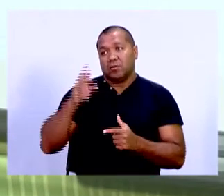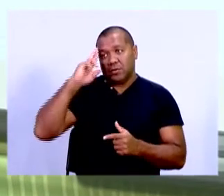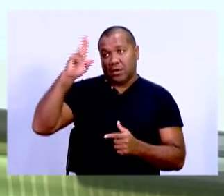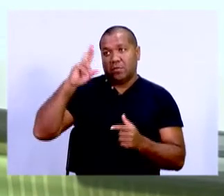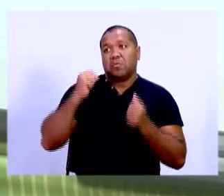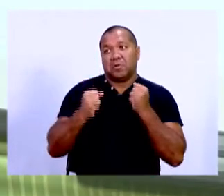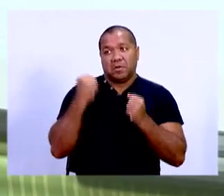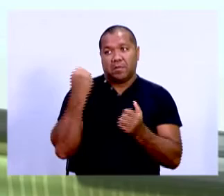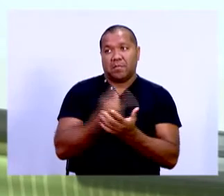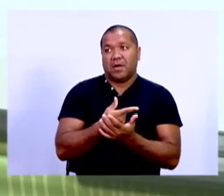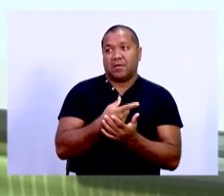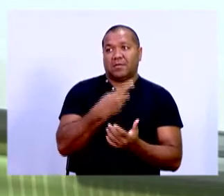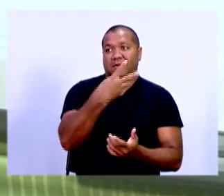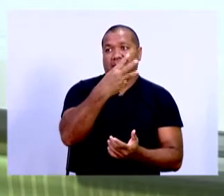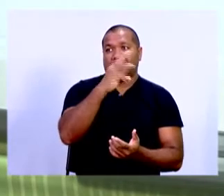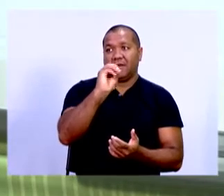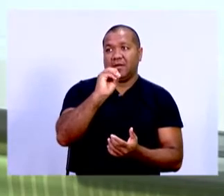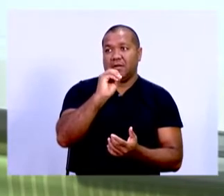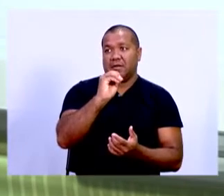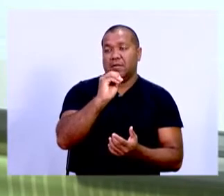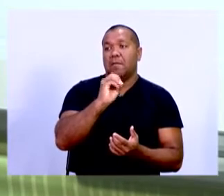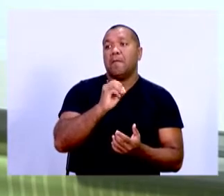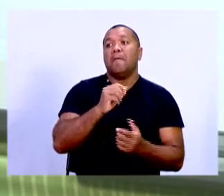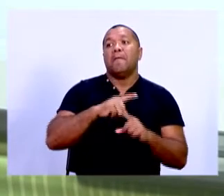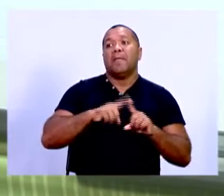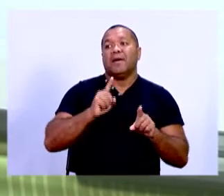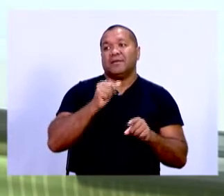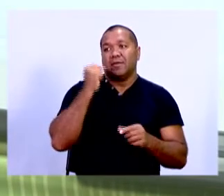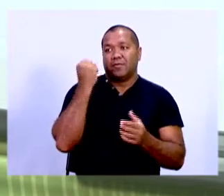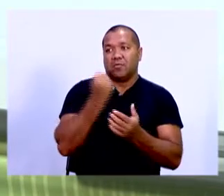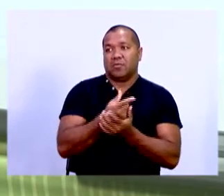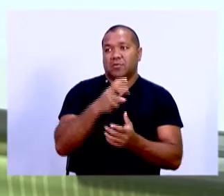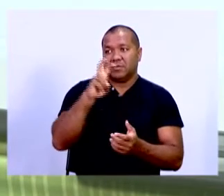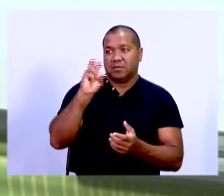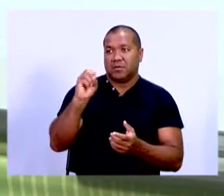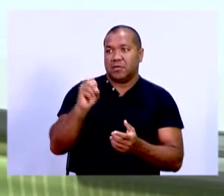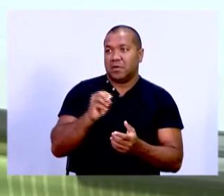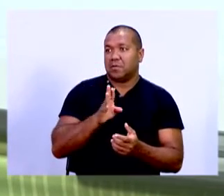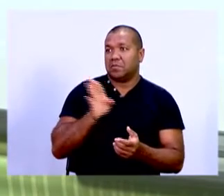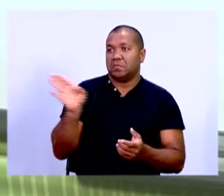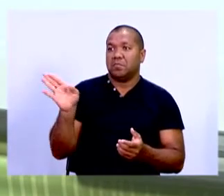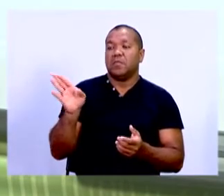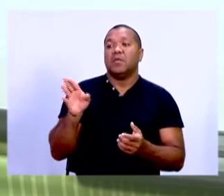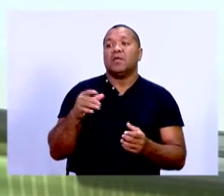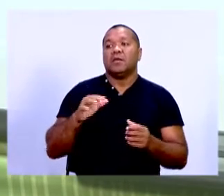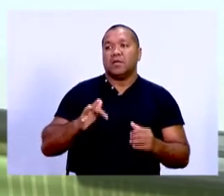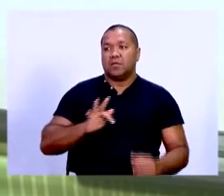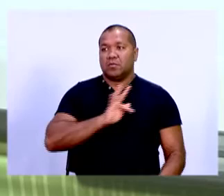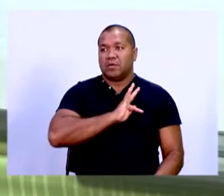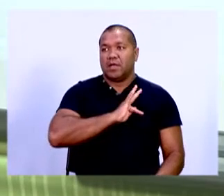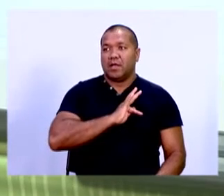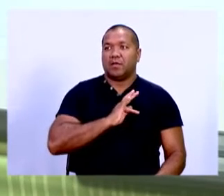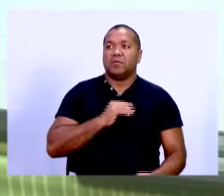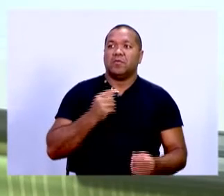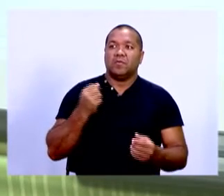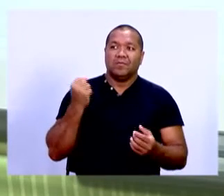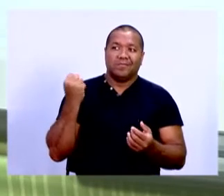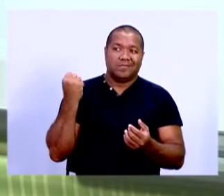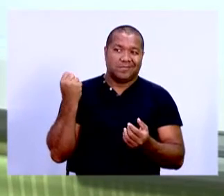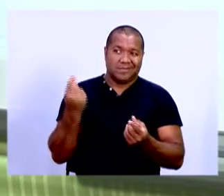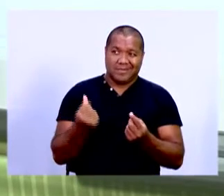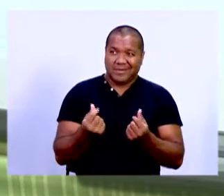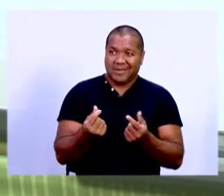30. Mas ele acabou pagando R$50. O técnico gastou com a gasolina para ir à